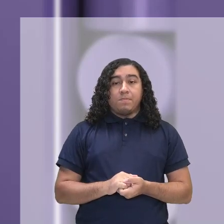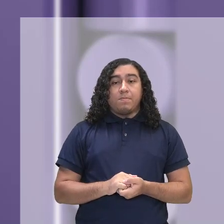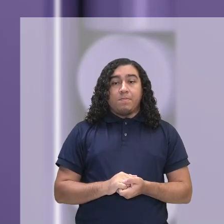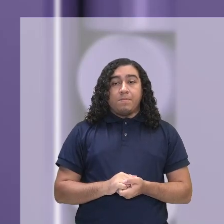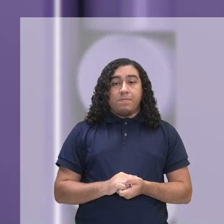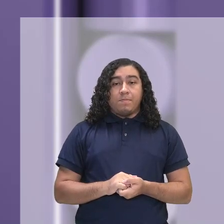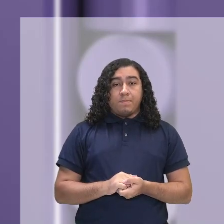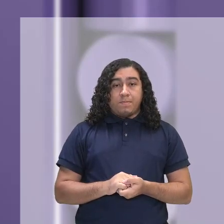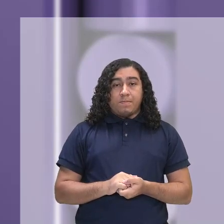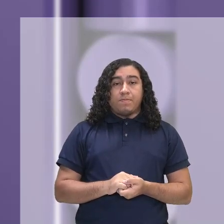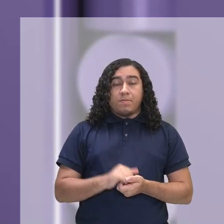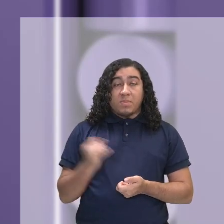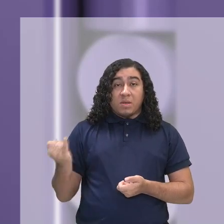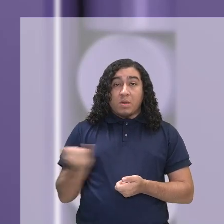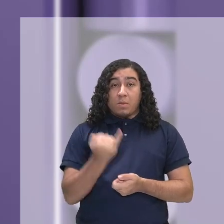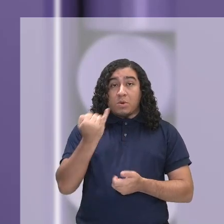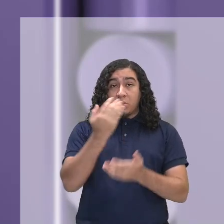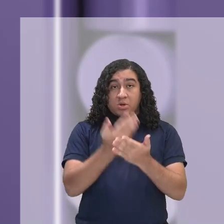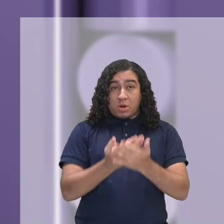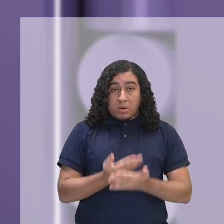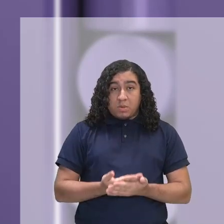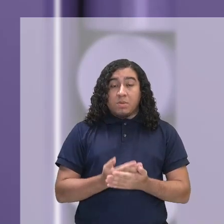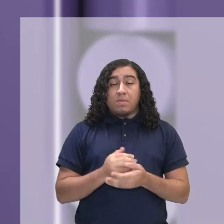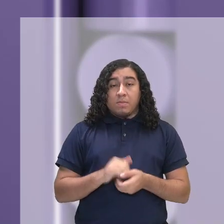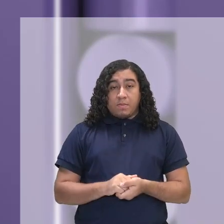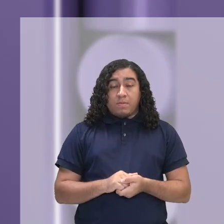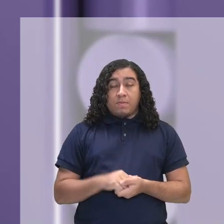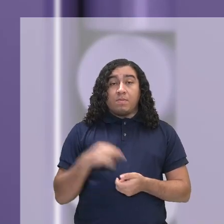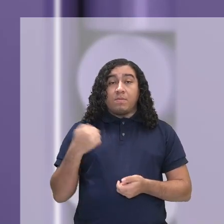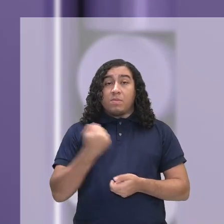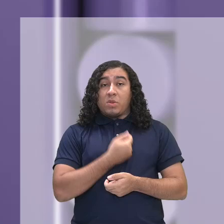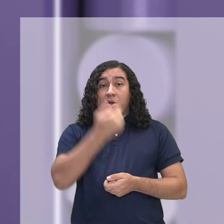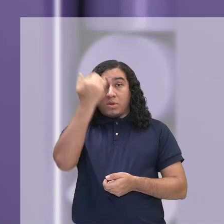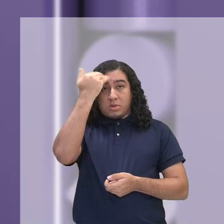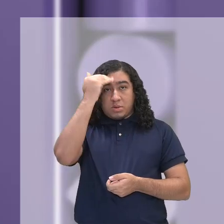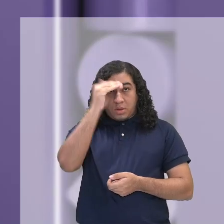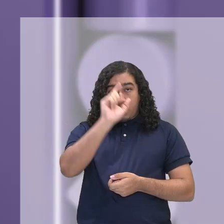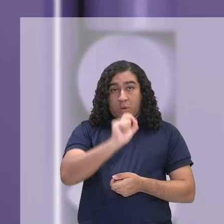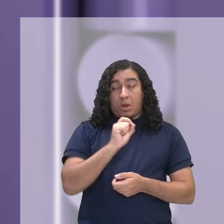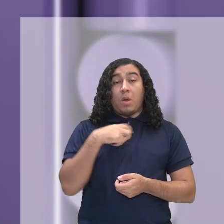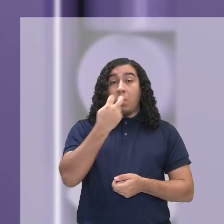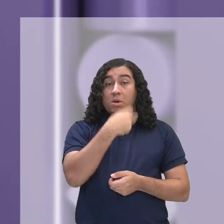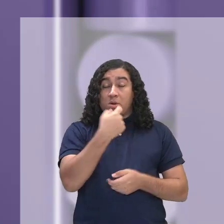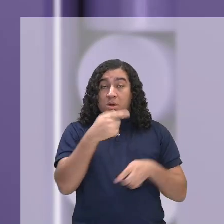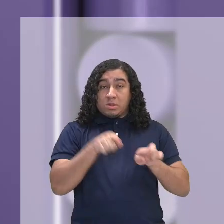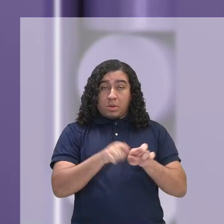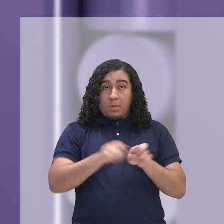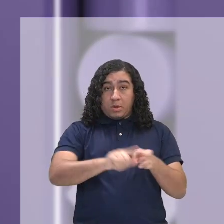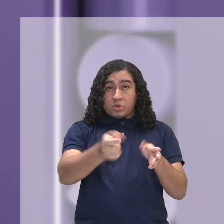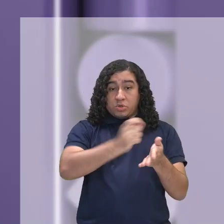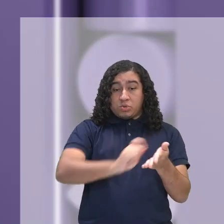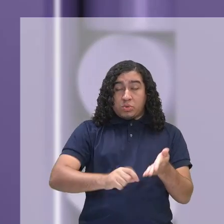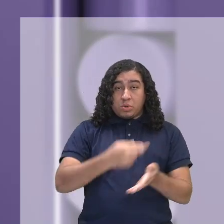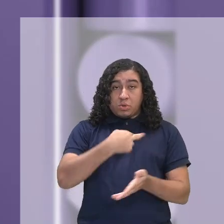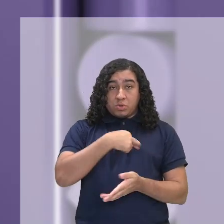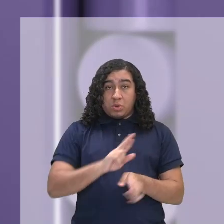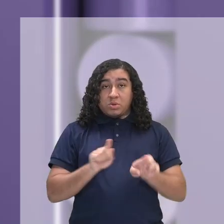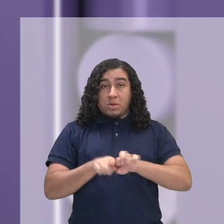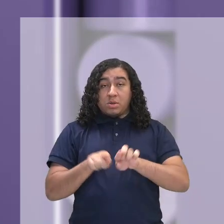foi importante essa aula. Nós vimos a questão da oralidade, das escrituras sagradas e dos